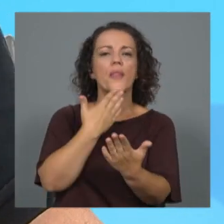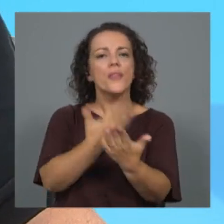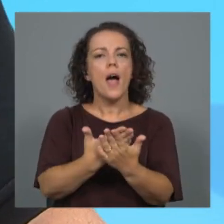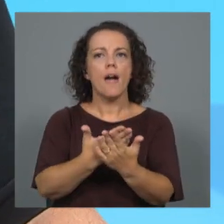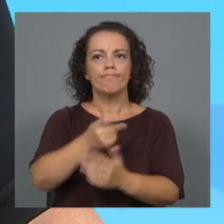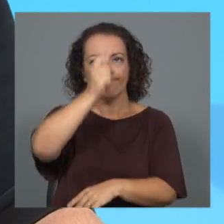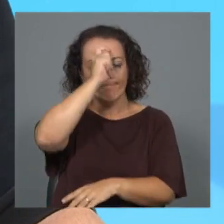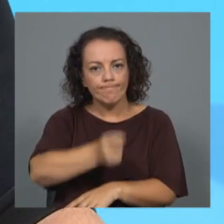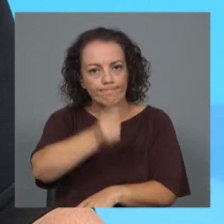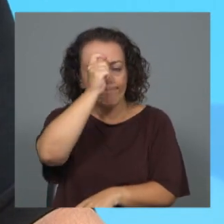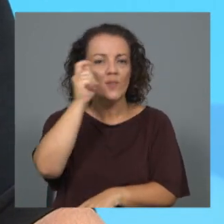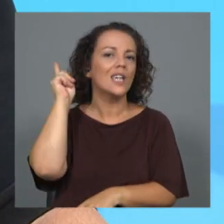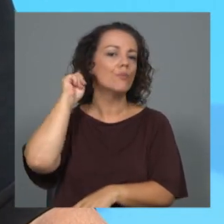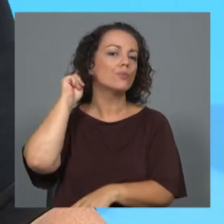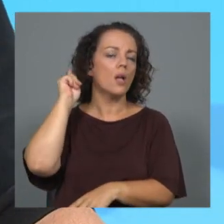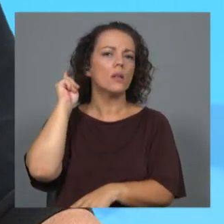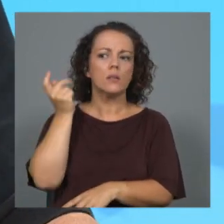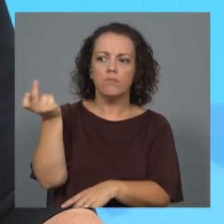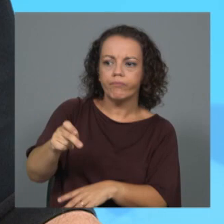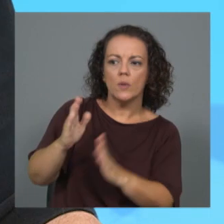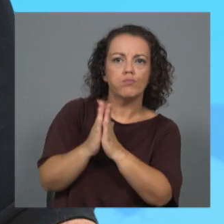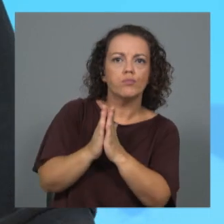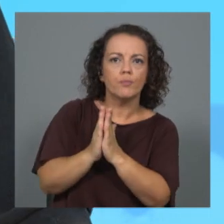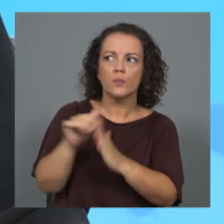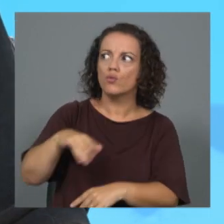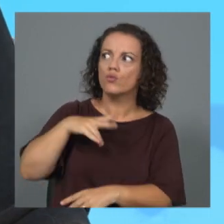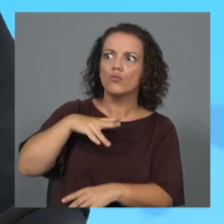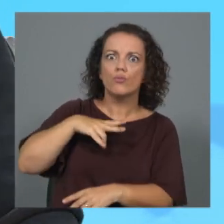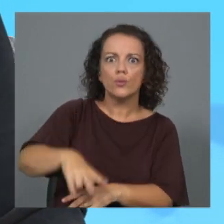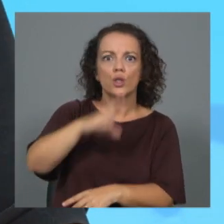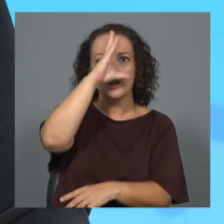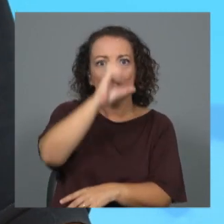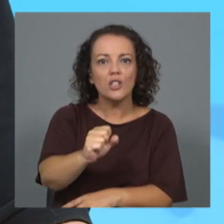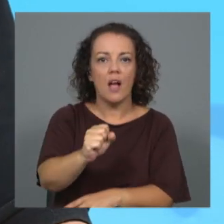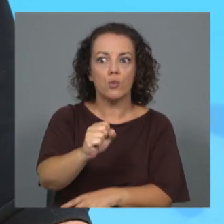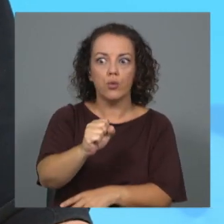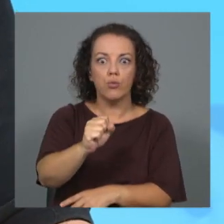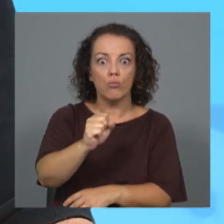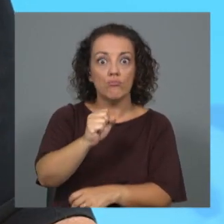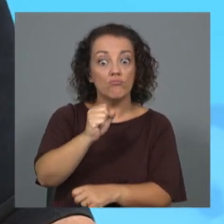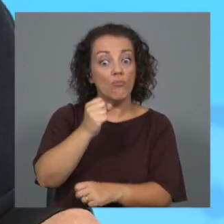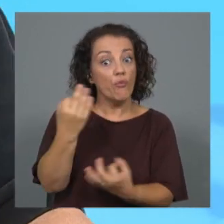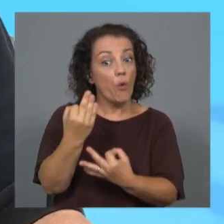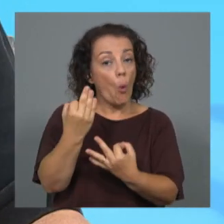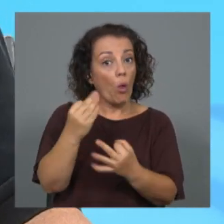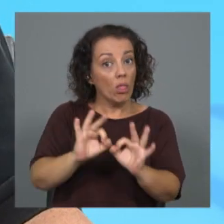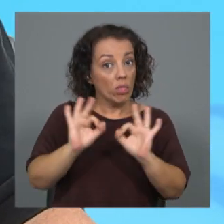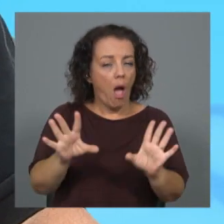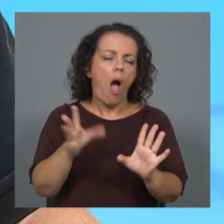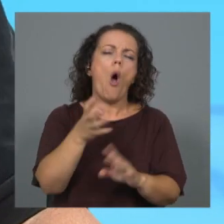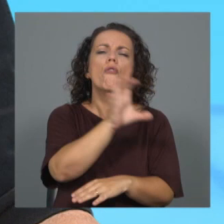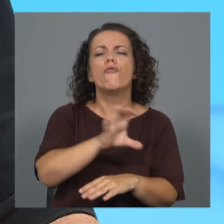respeitar a importância do fenómeno religioso. E o Estado português, ao ter feito isso, de muitas